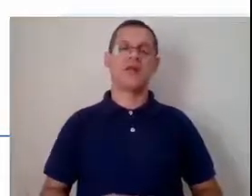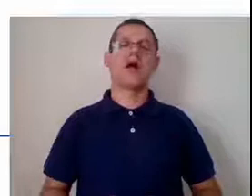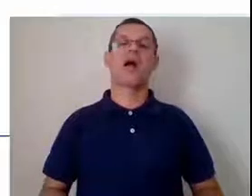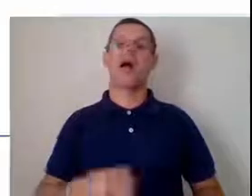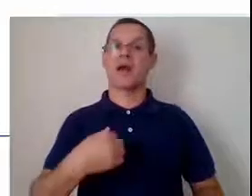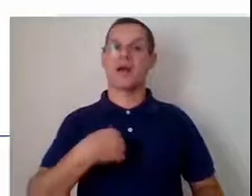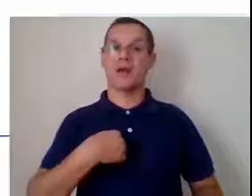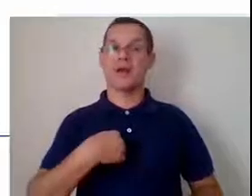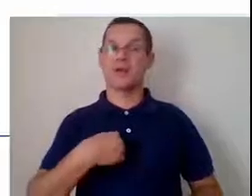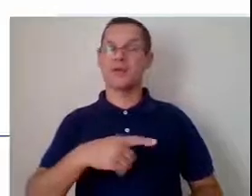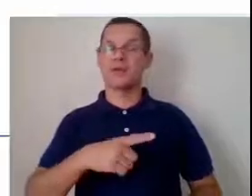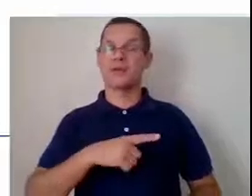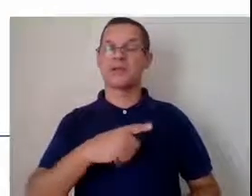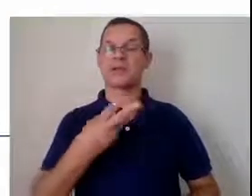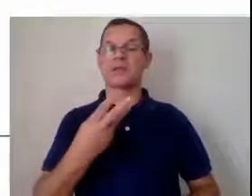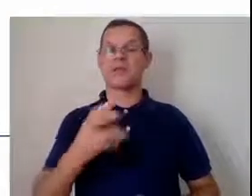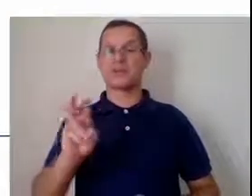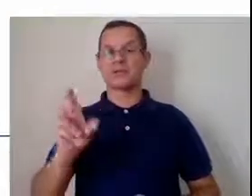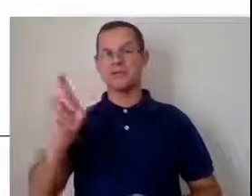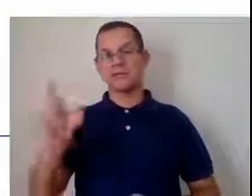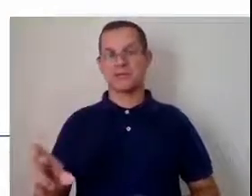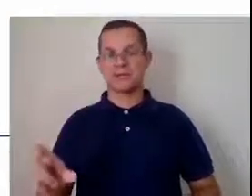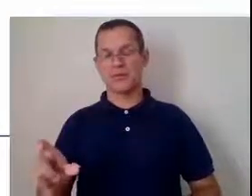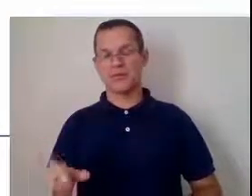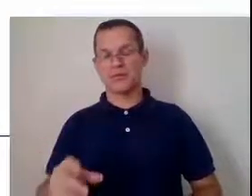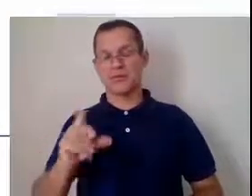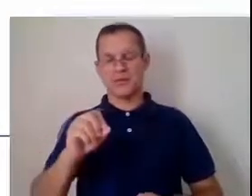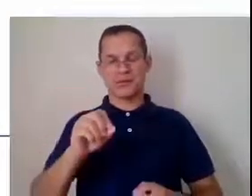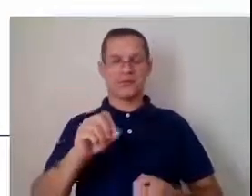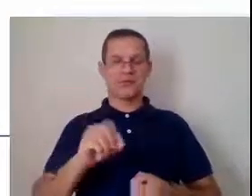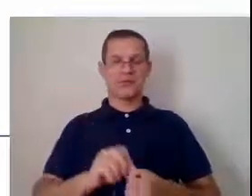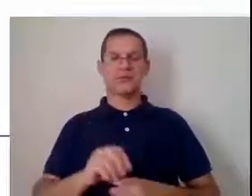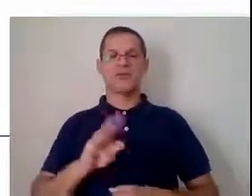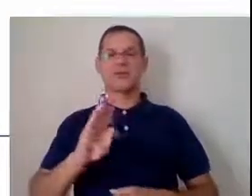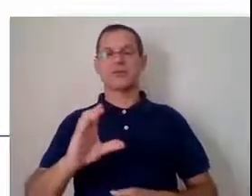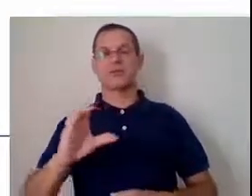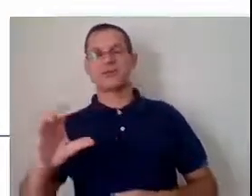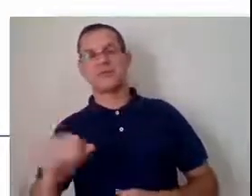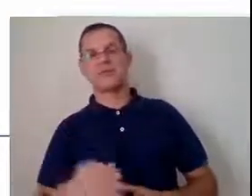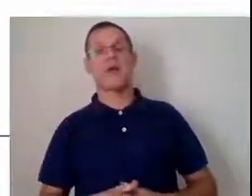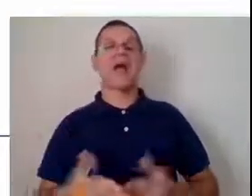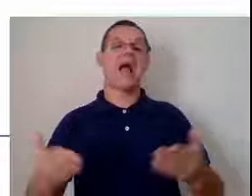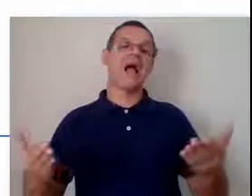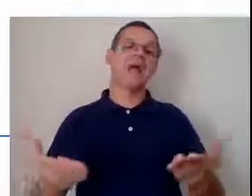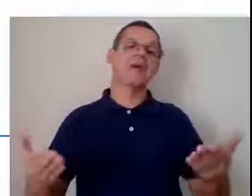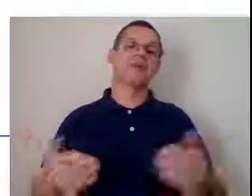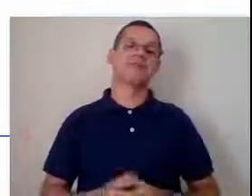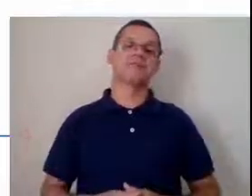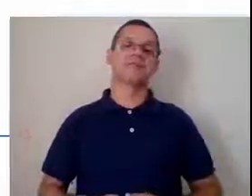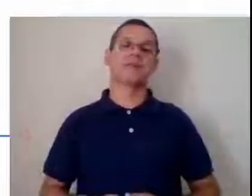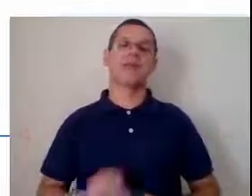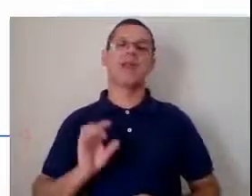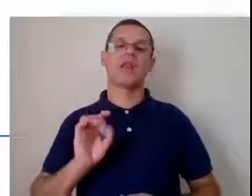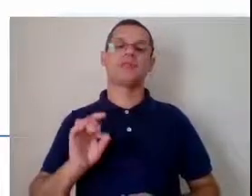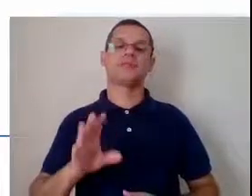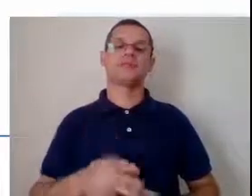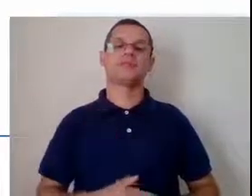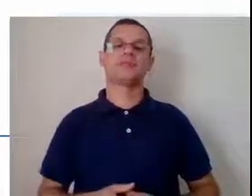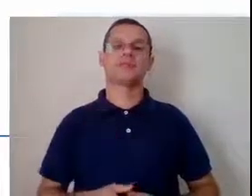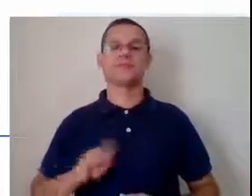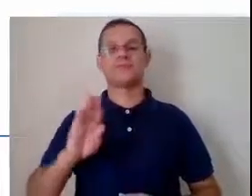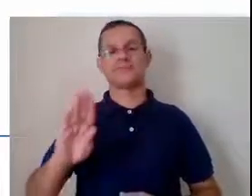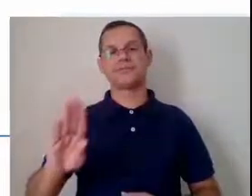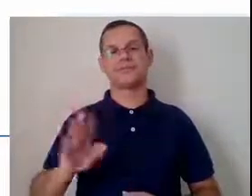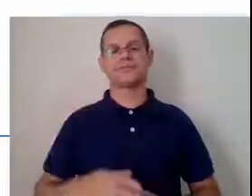que 35 eu fiz entre B e C. Agora, apenas